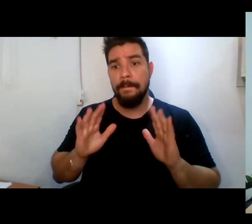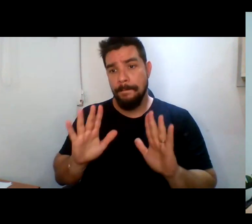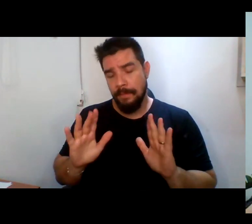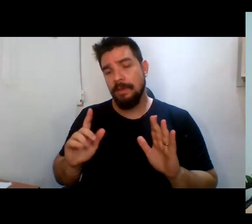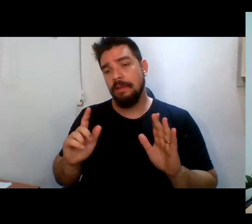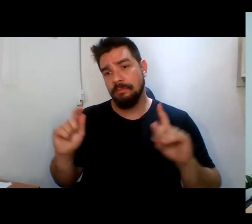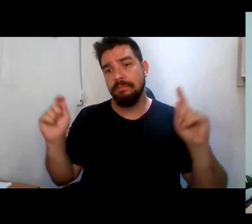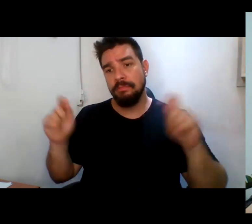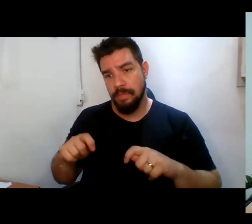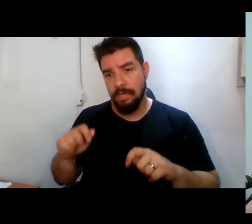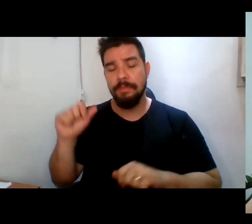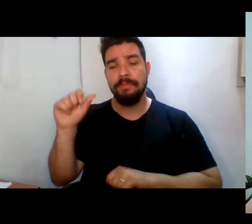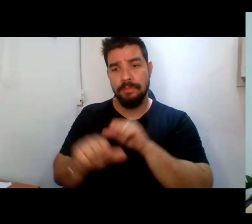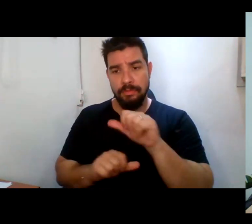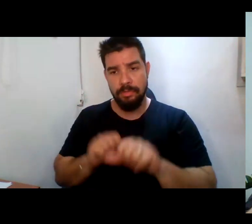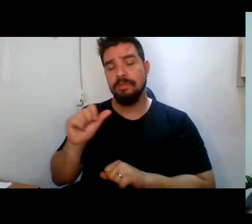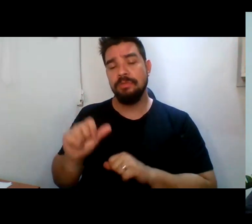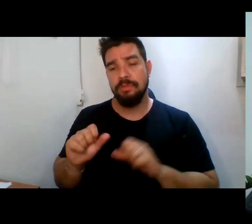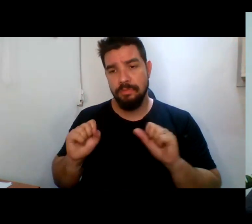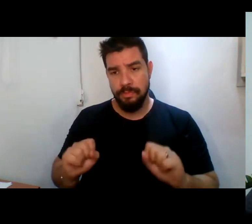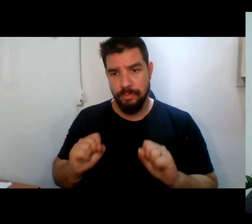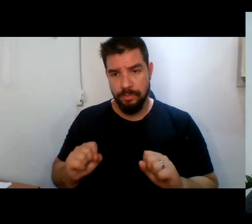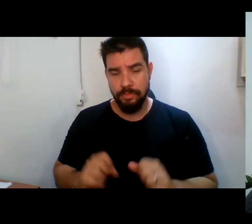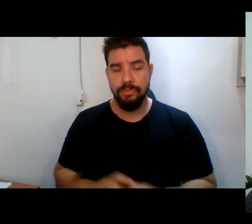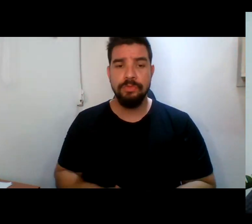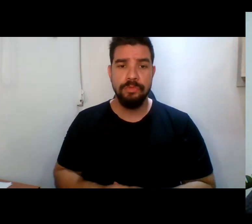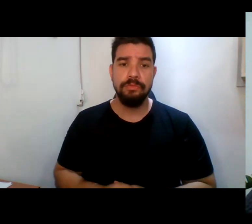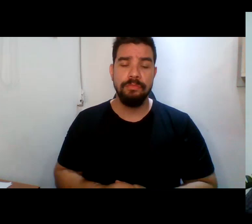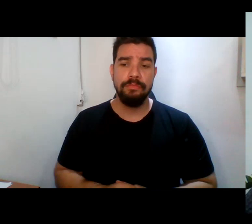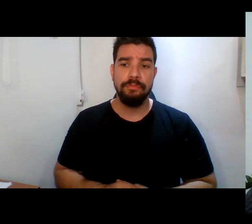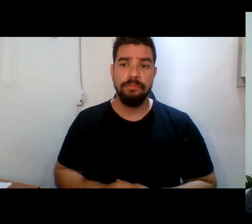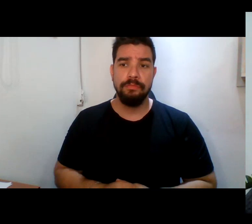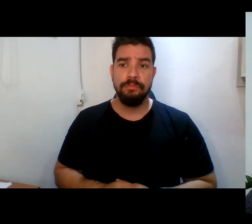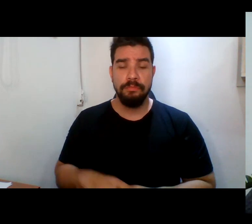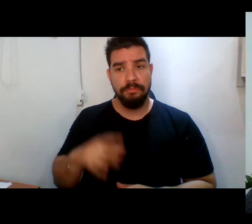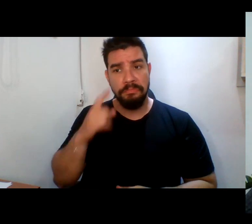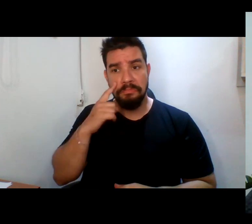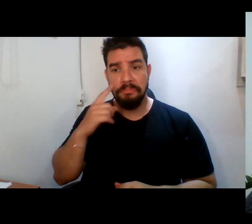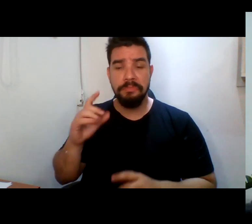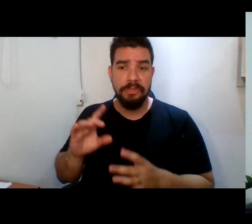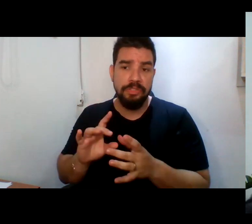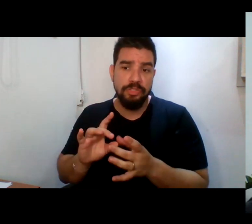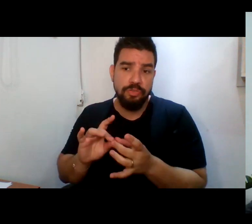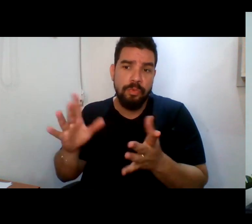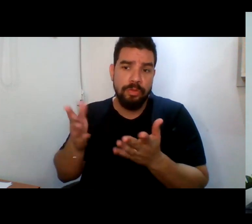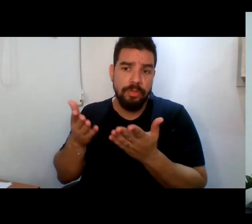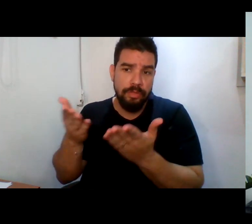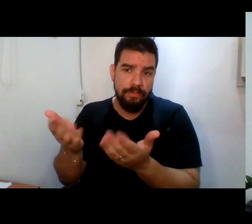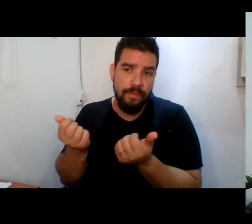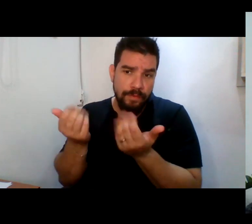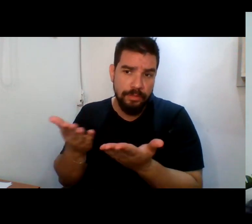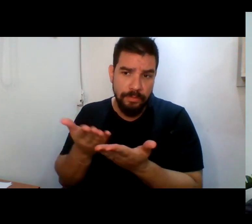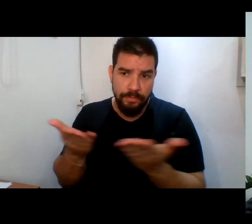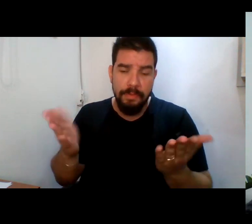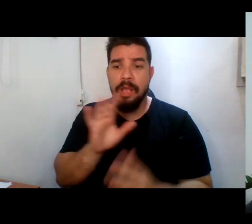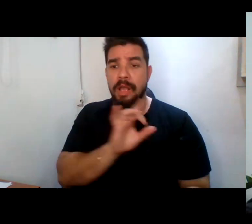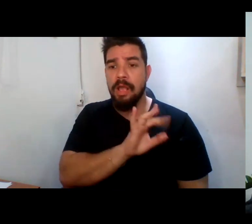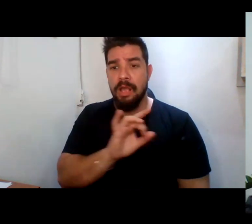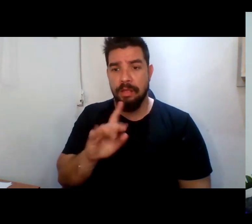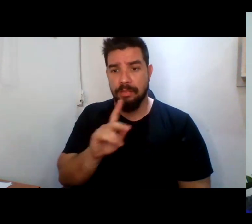essas alterações, né, e deixar lá disponível para vocês, mas aí cada professor, eu acho